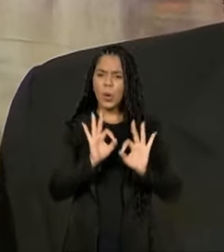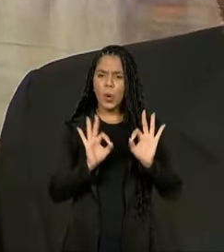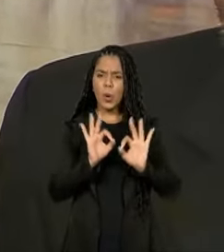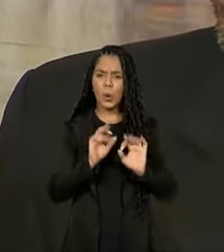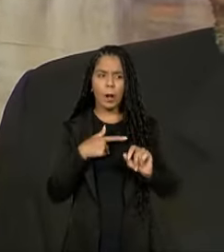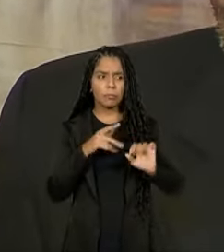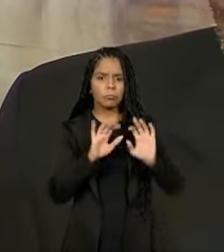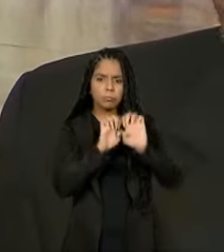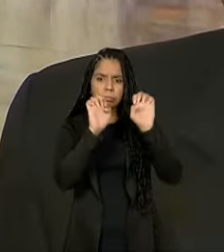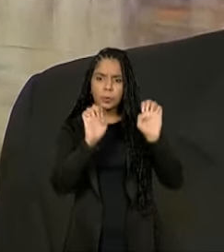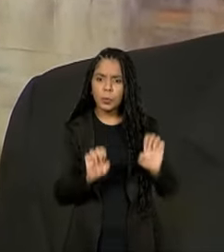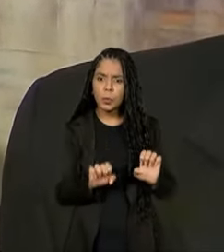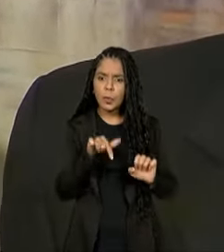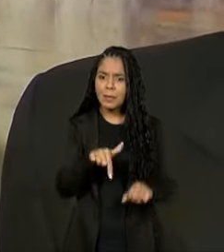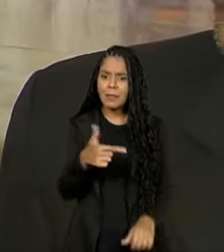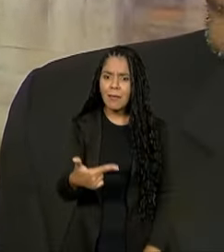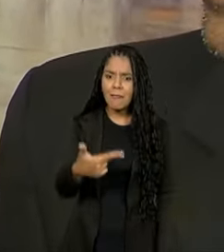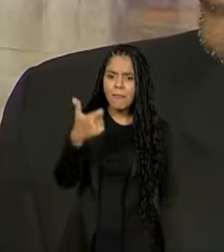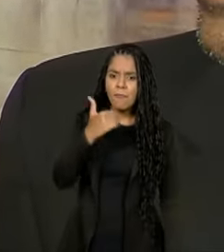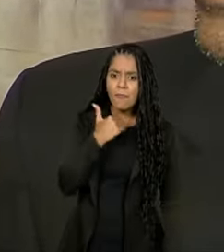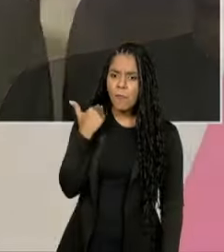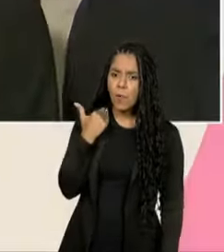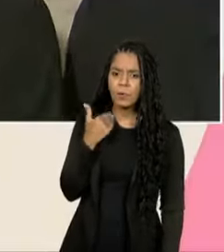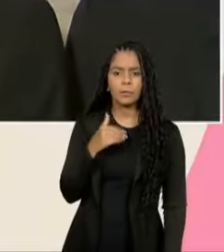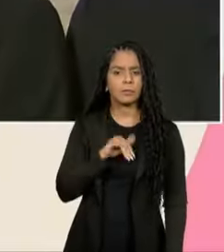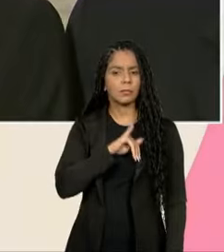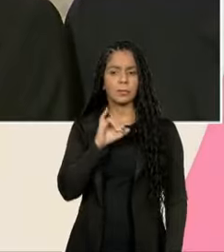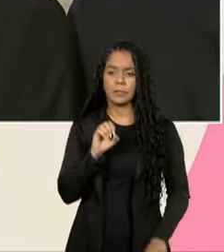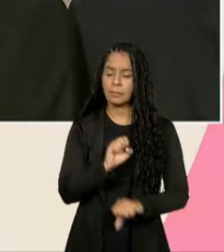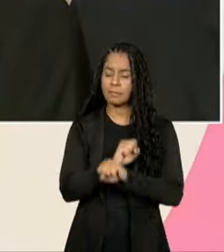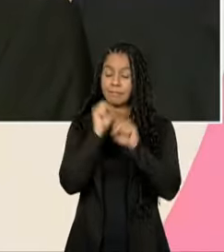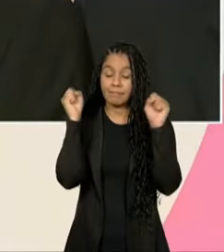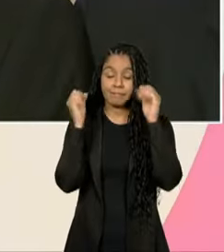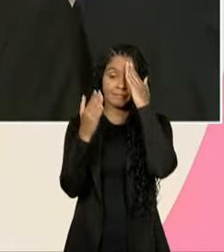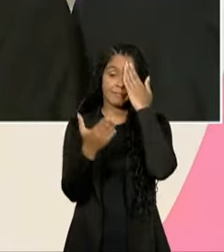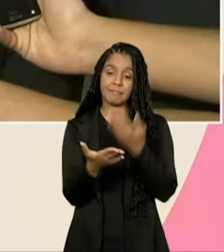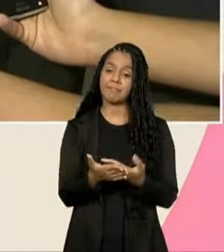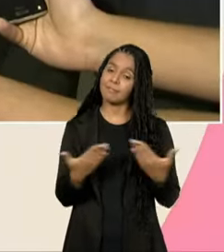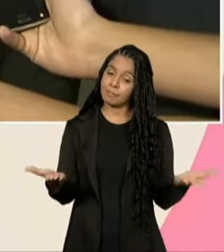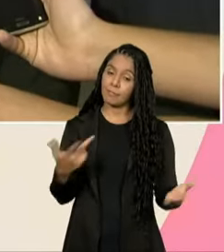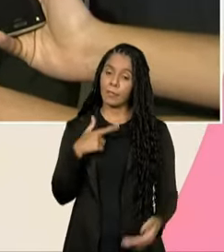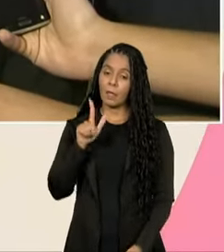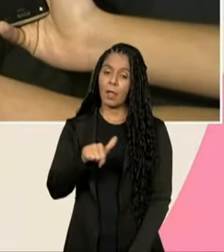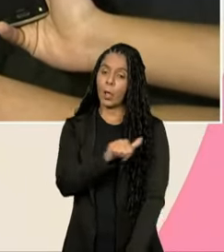desse assassinato. Isso é inacreditável. Assim, é o Rio de Janeiro, né?